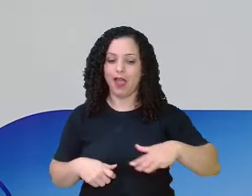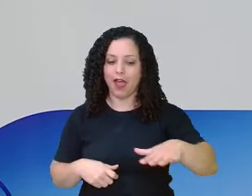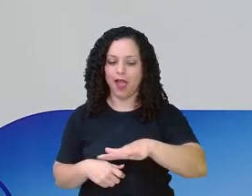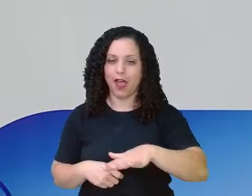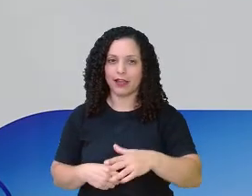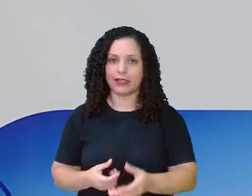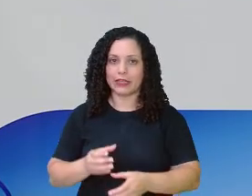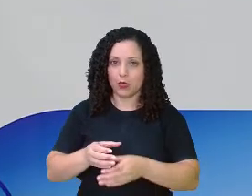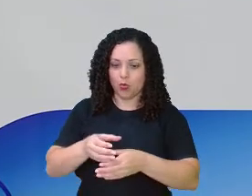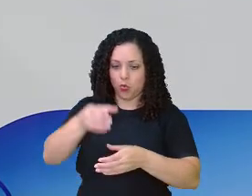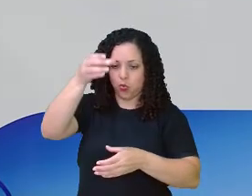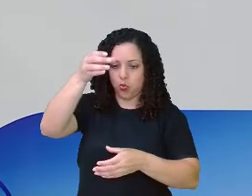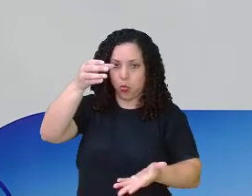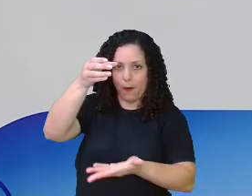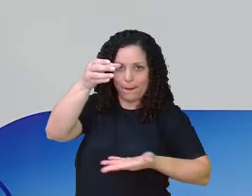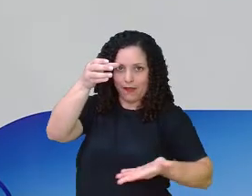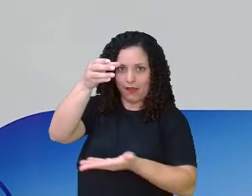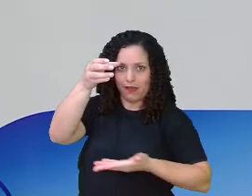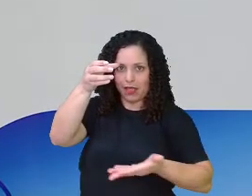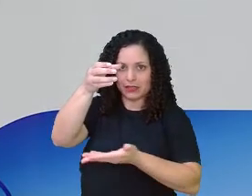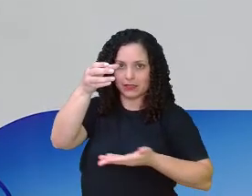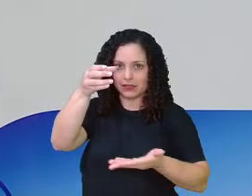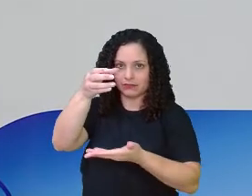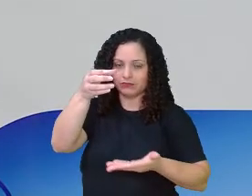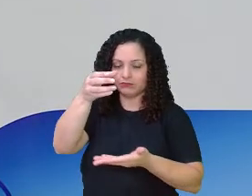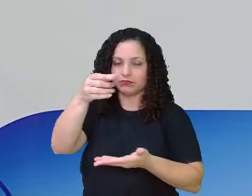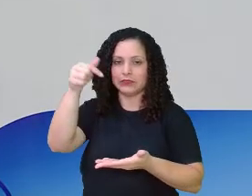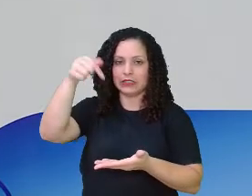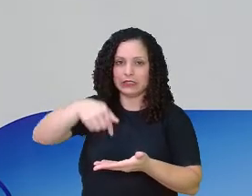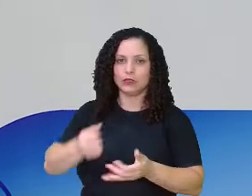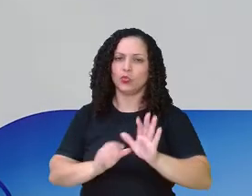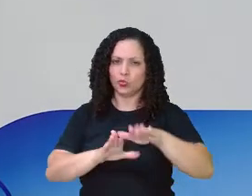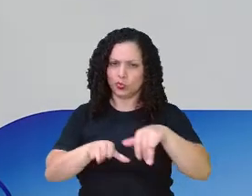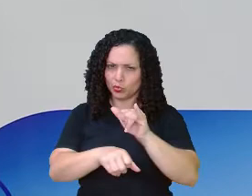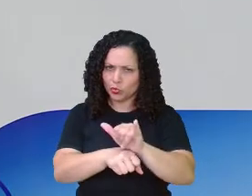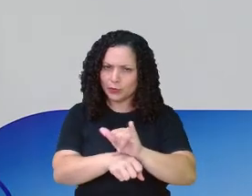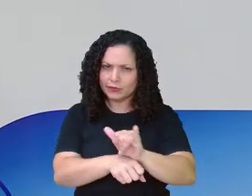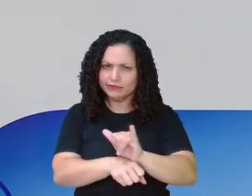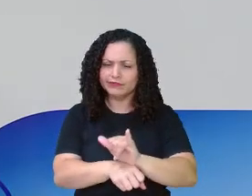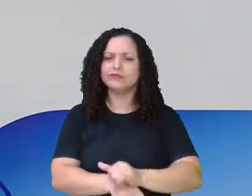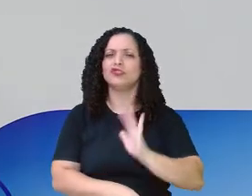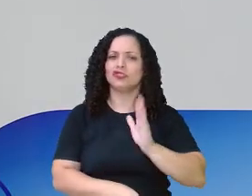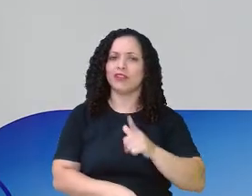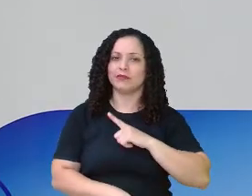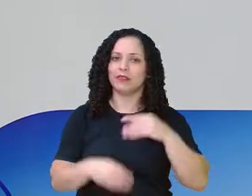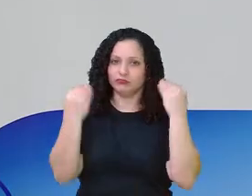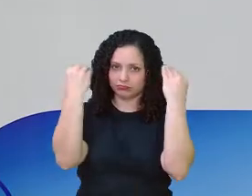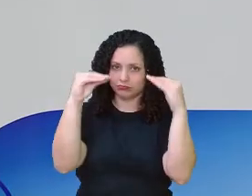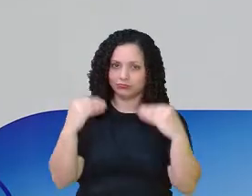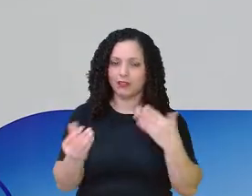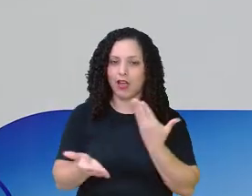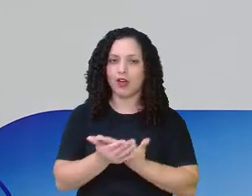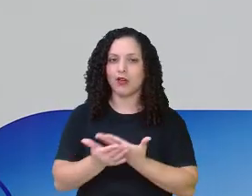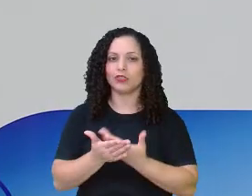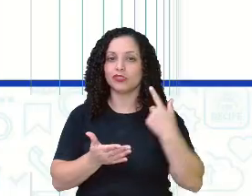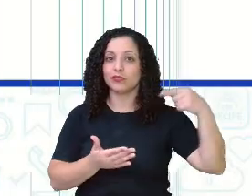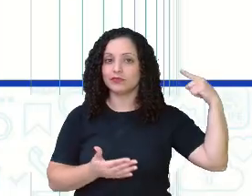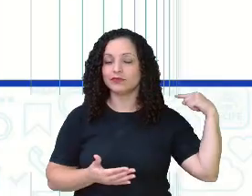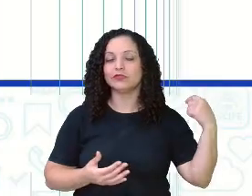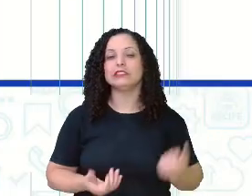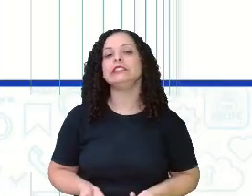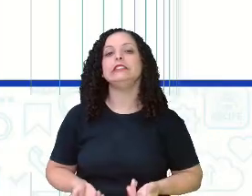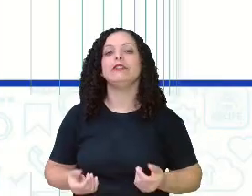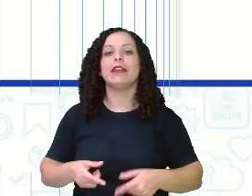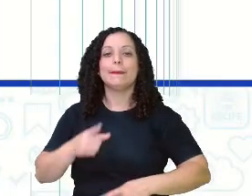essa aula sobre área, se você não assistiu, vá lá no YouTube, tem lá a área das figuras planas, e vai pegar o resultado e multiplicar